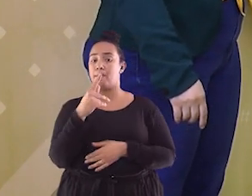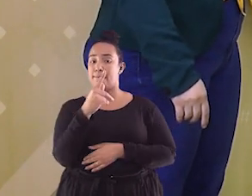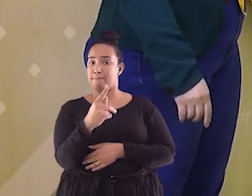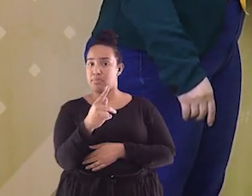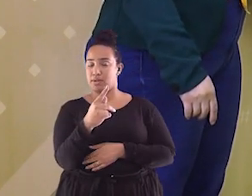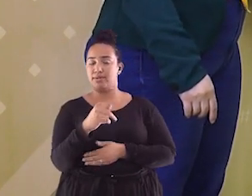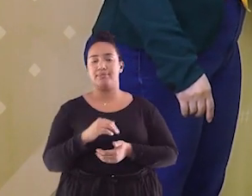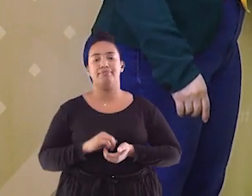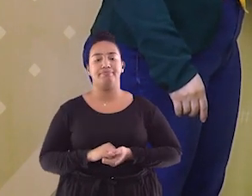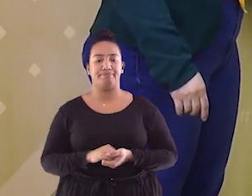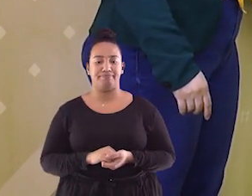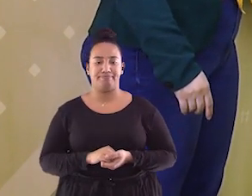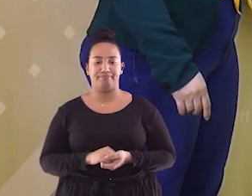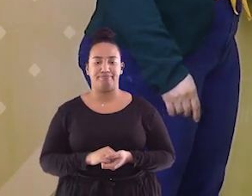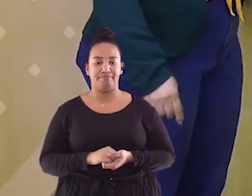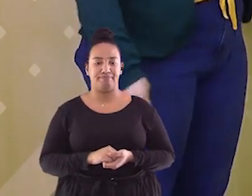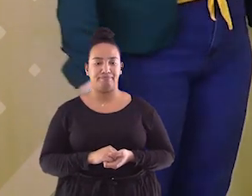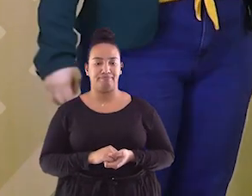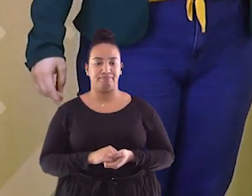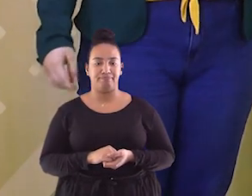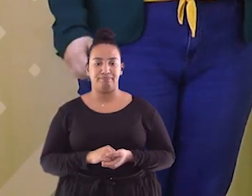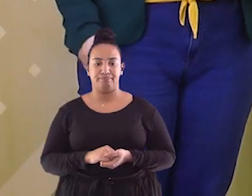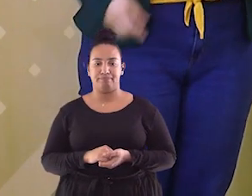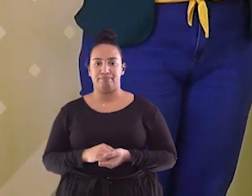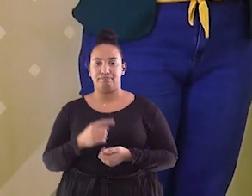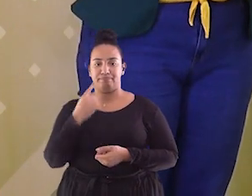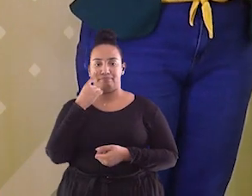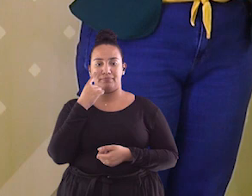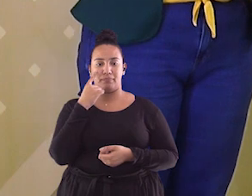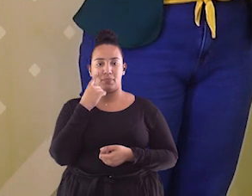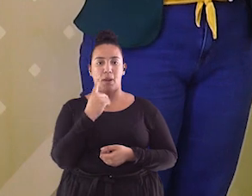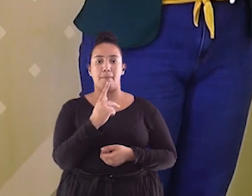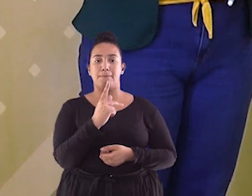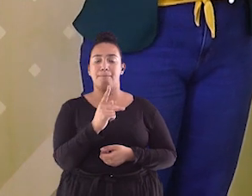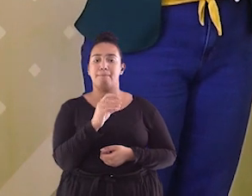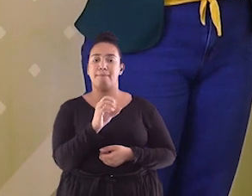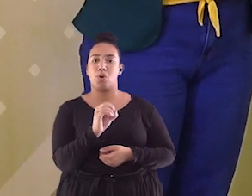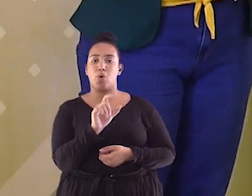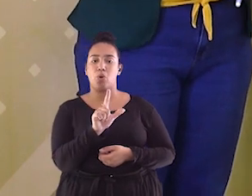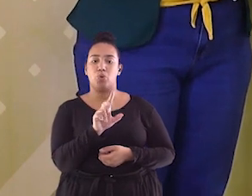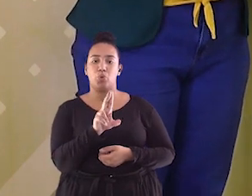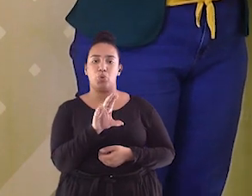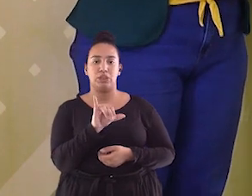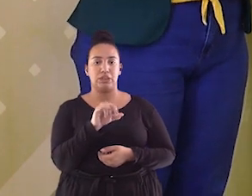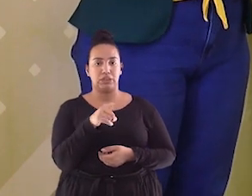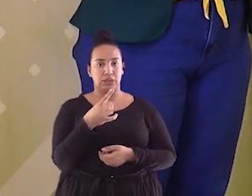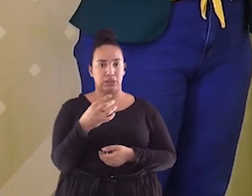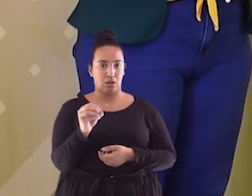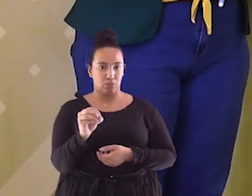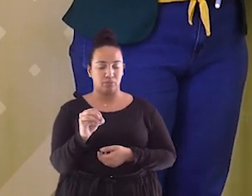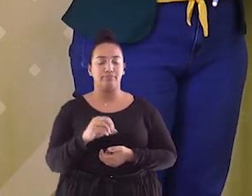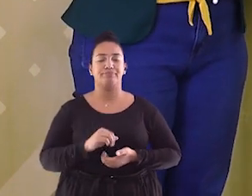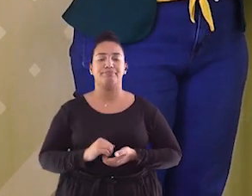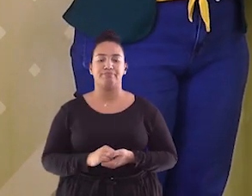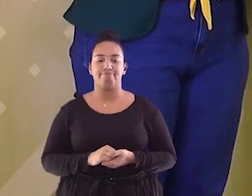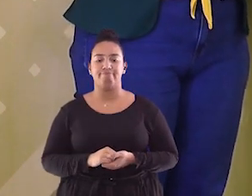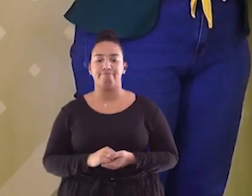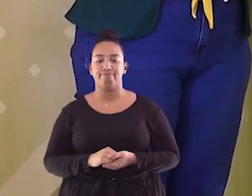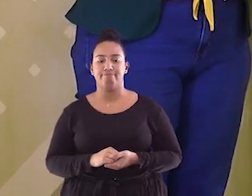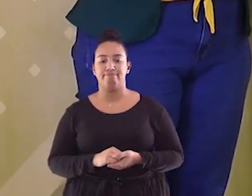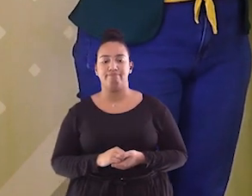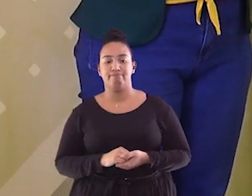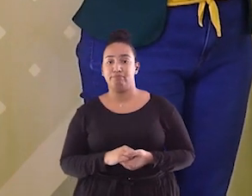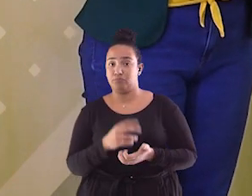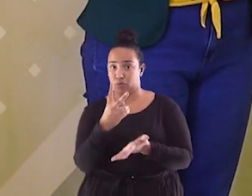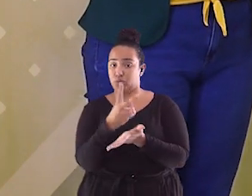com a letra P. Como podemos ver, poluição começa com a letra P. Muito bem.